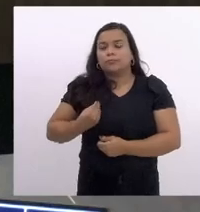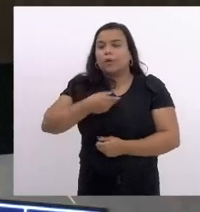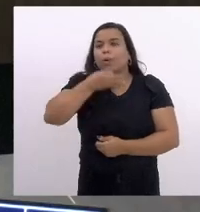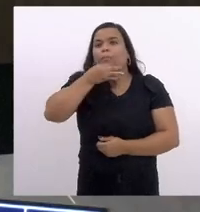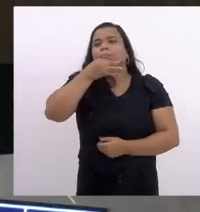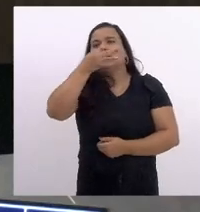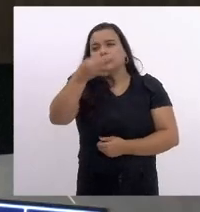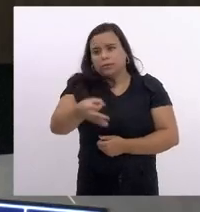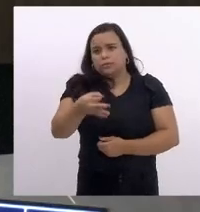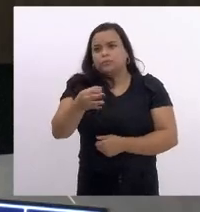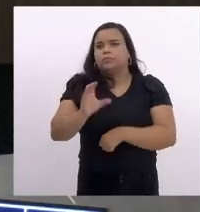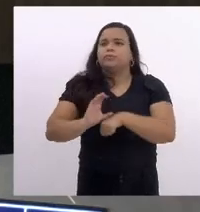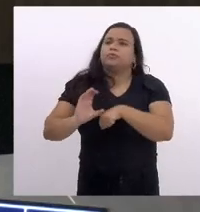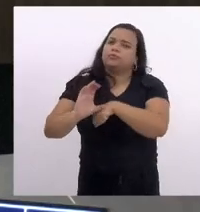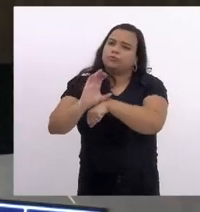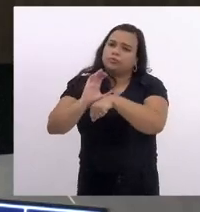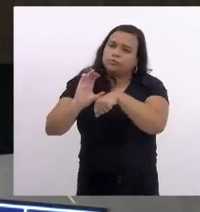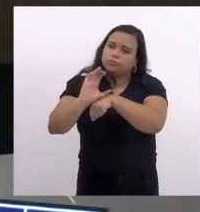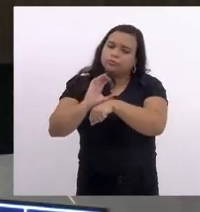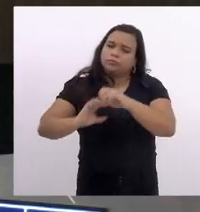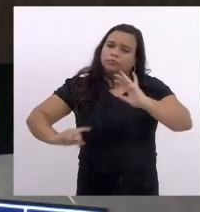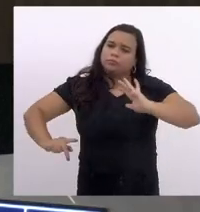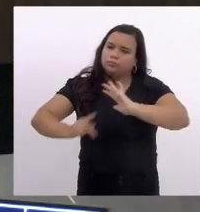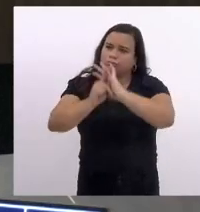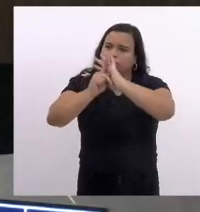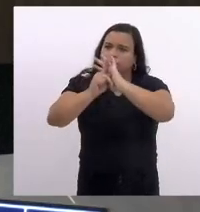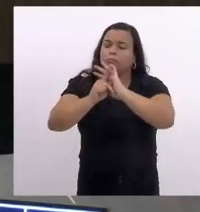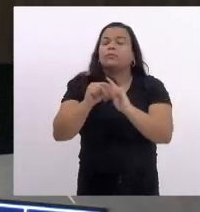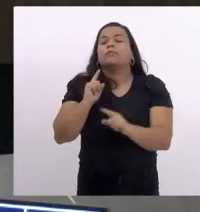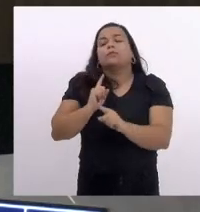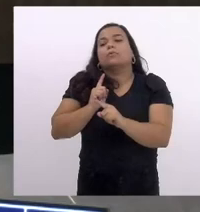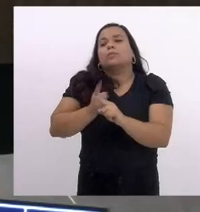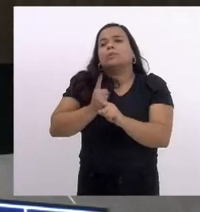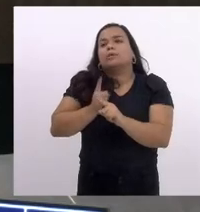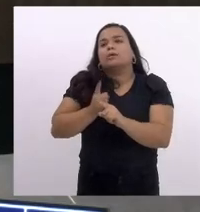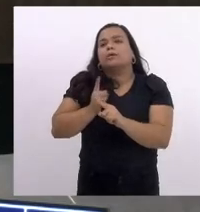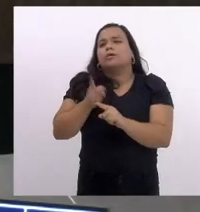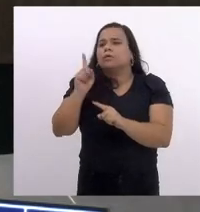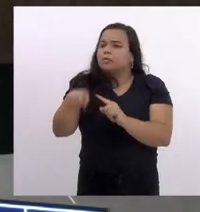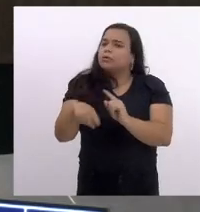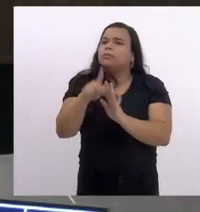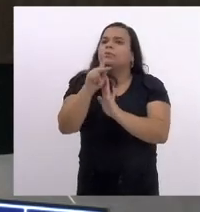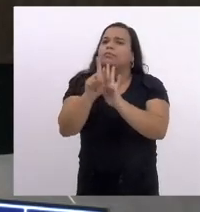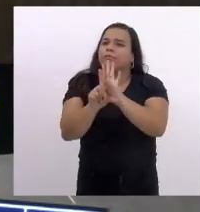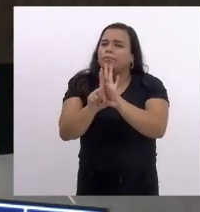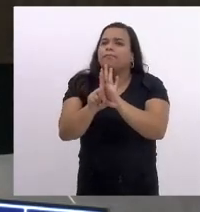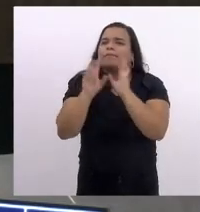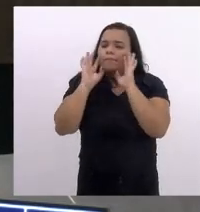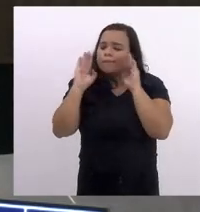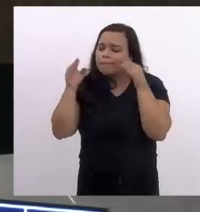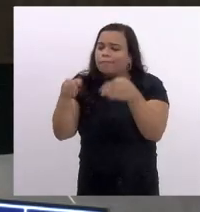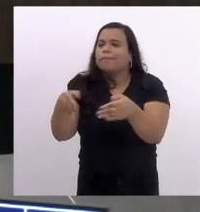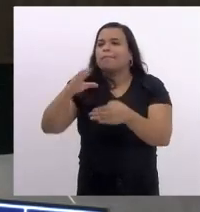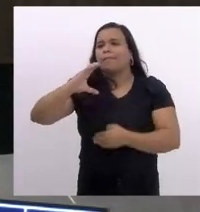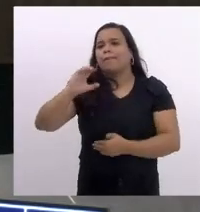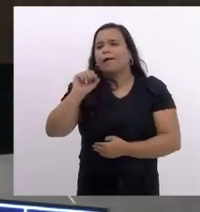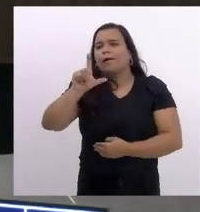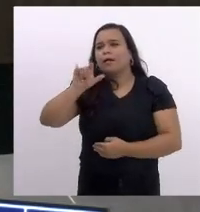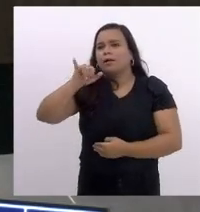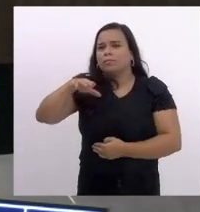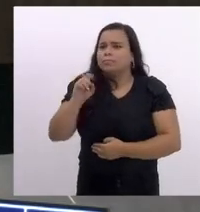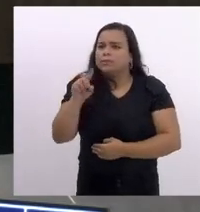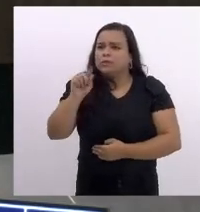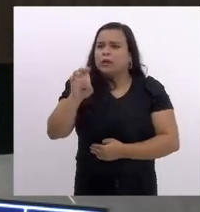parecer pela constitucionalidade, porque é um projeto de lei que visa a calamidade pública do